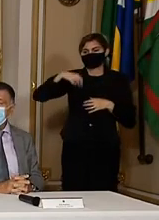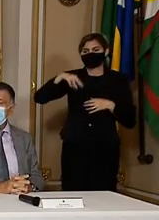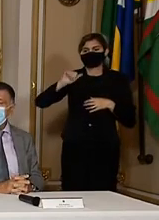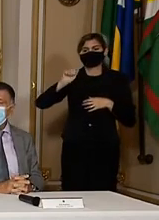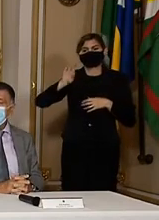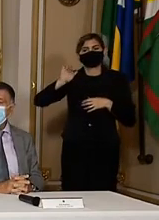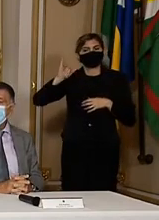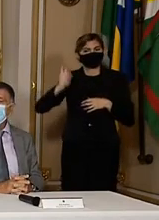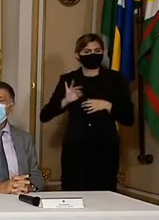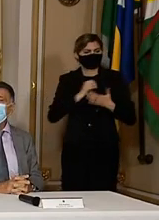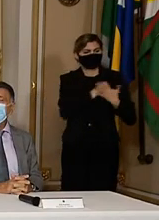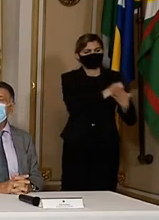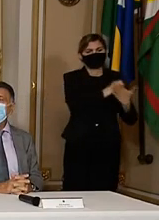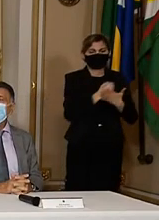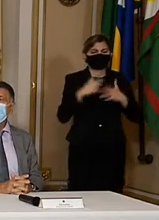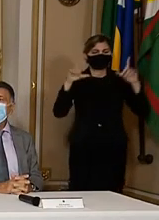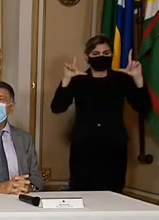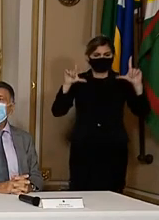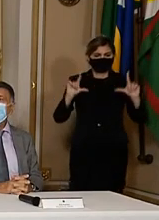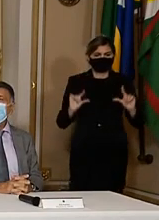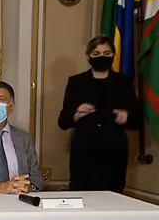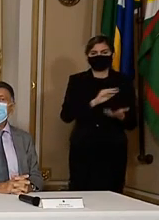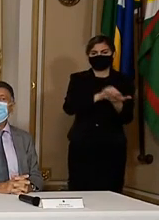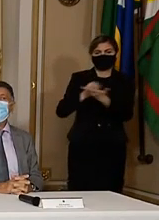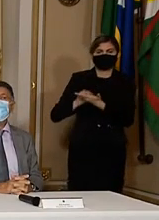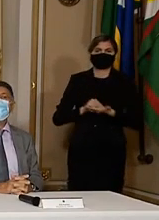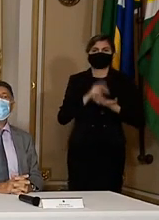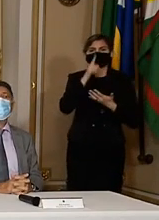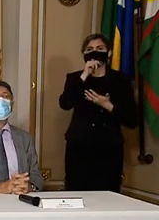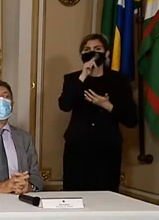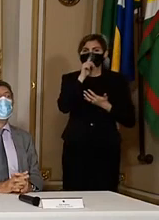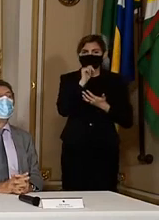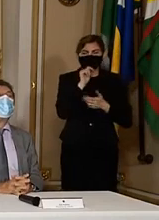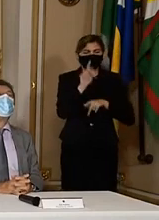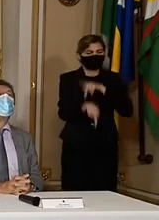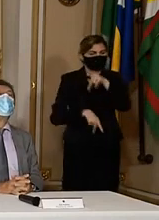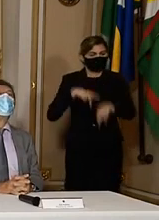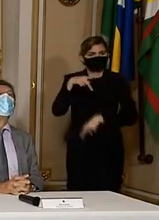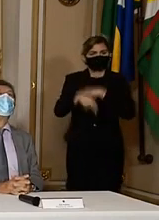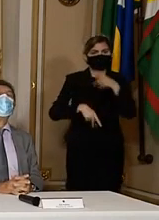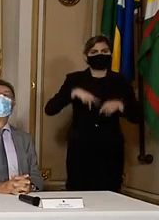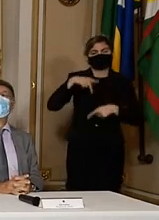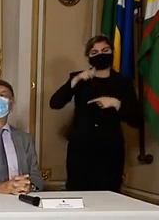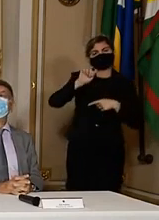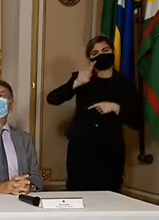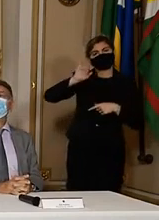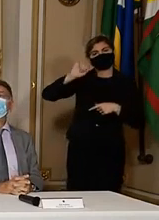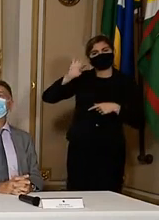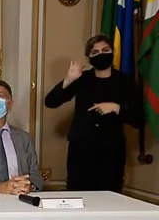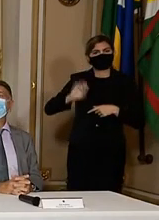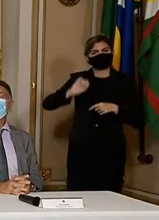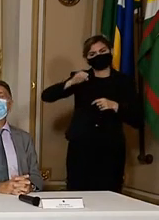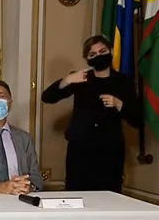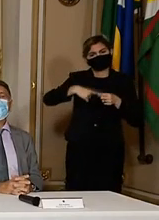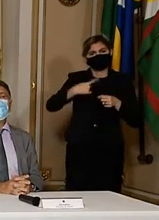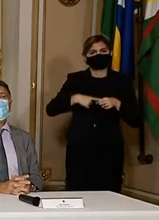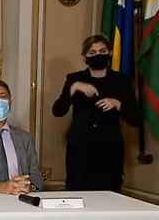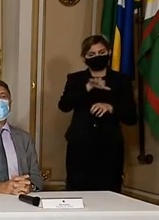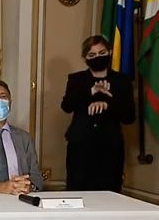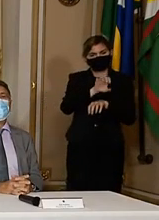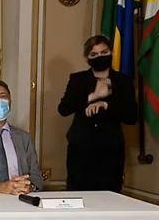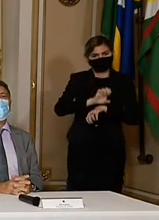e contribuindo para amenizar a falta de água para a população do Agreste e sertão do nosso Estado